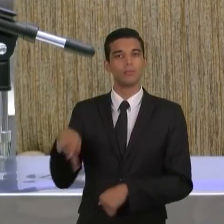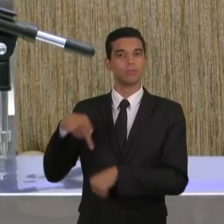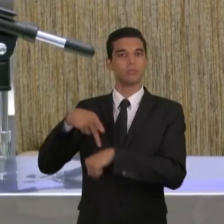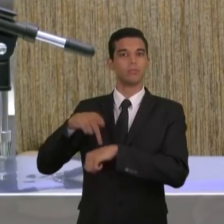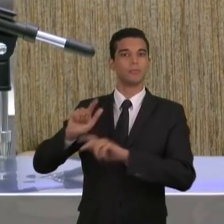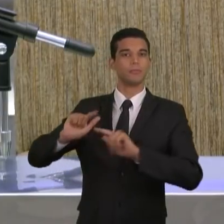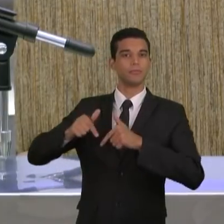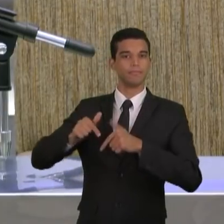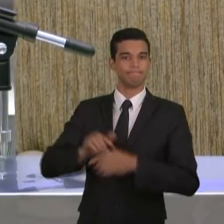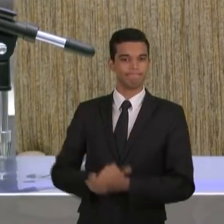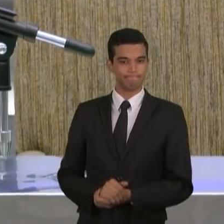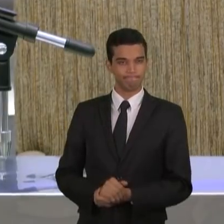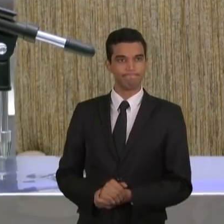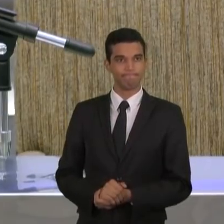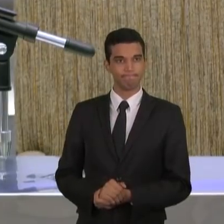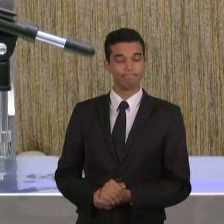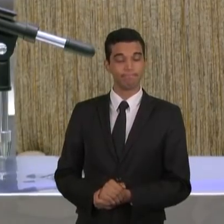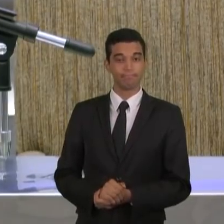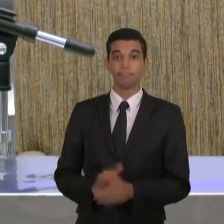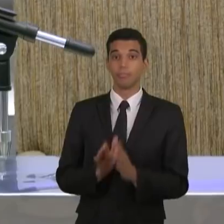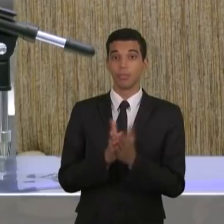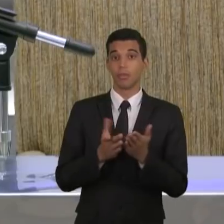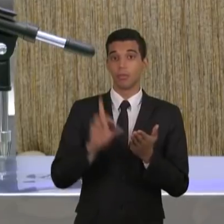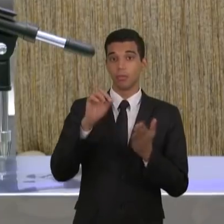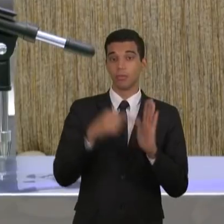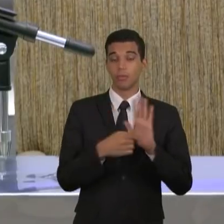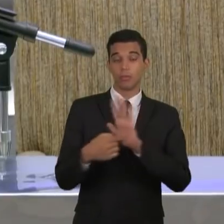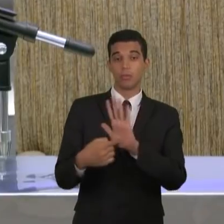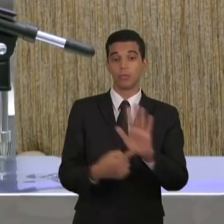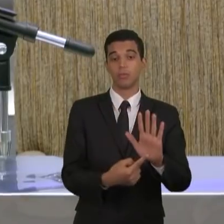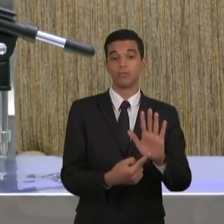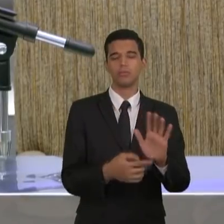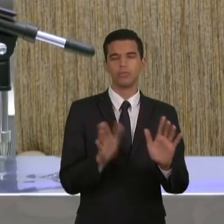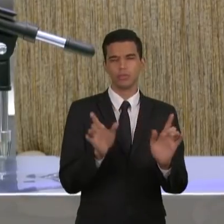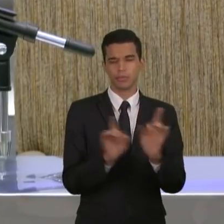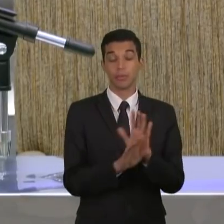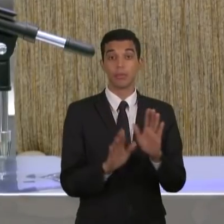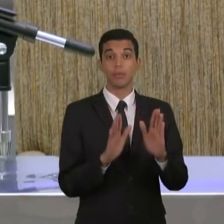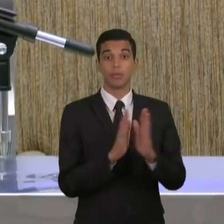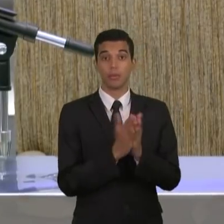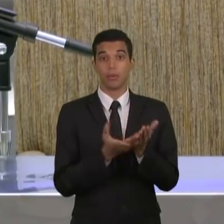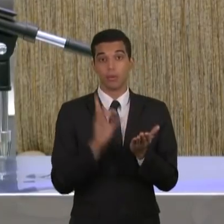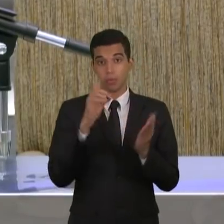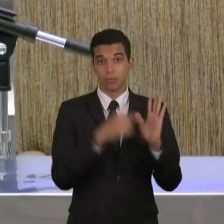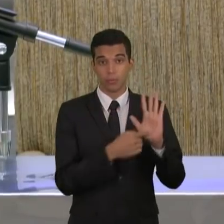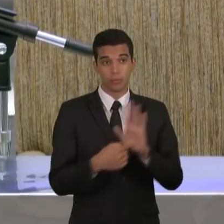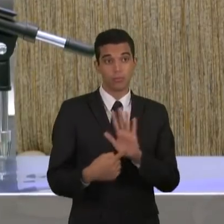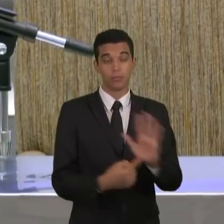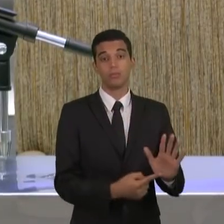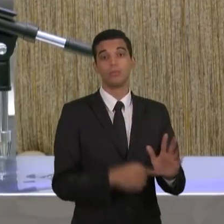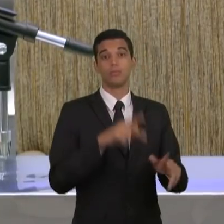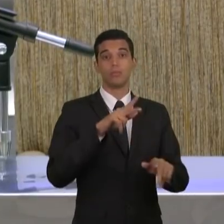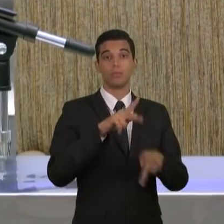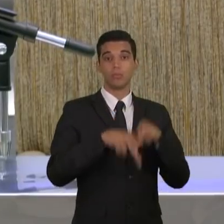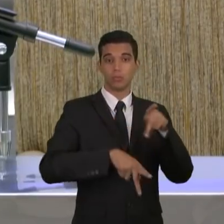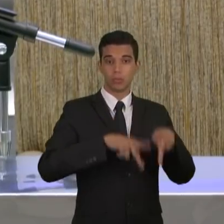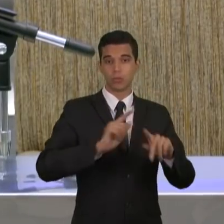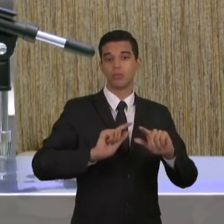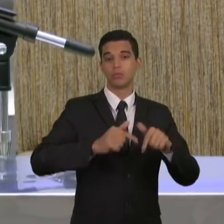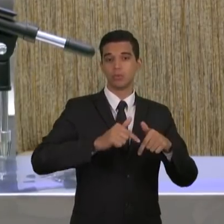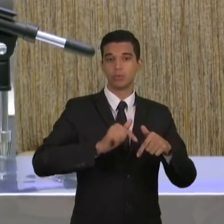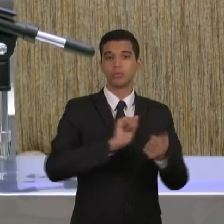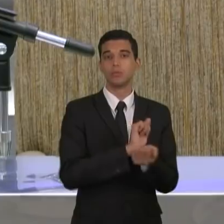e ele disse que eles são libertos lá do Egito para encerrar isso daqui e eles são liberto do povo